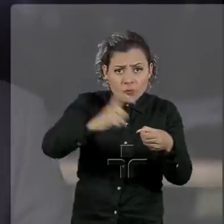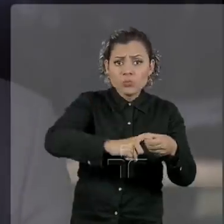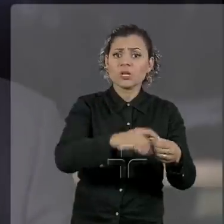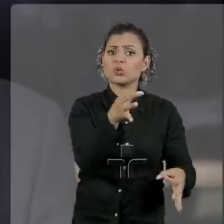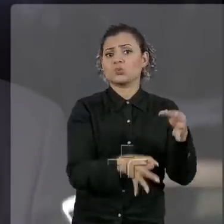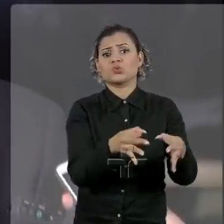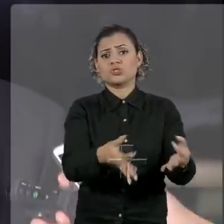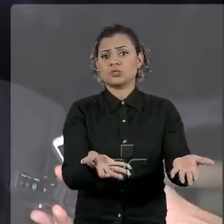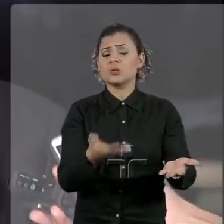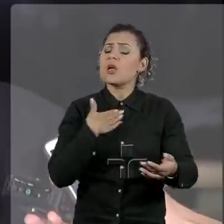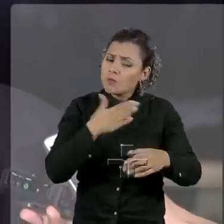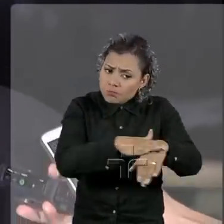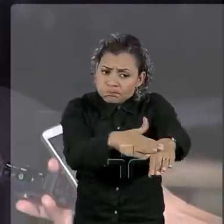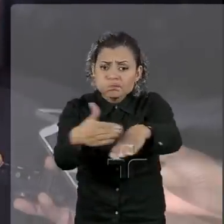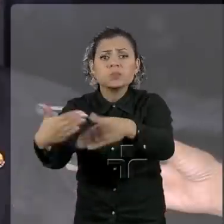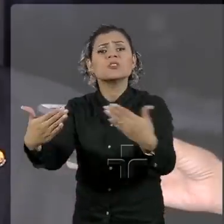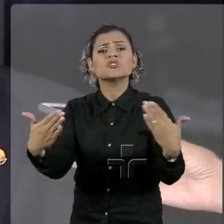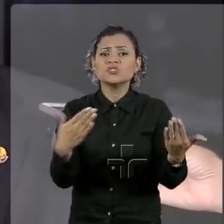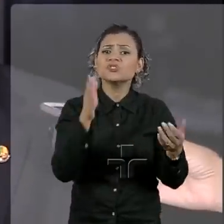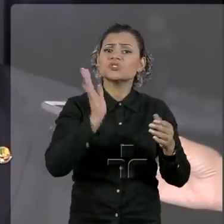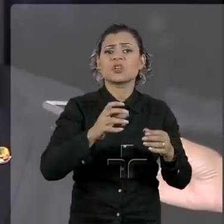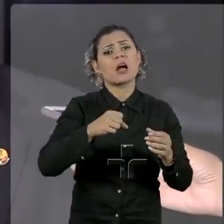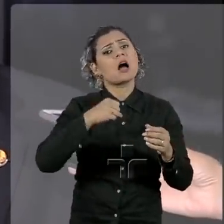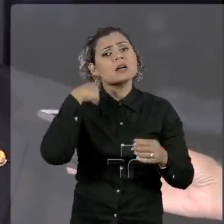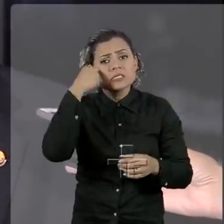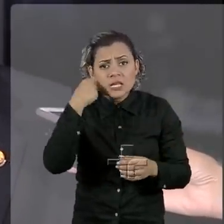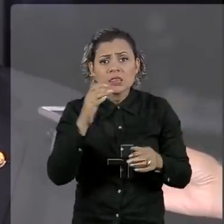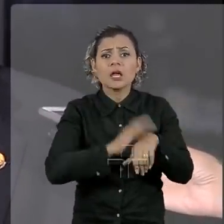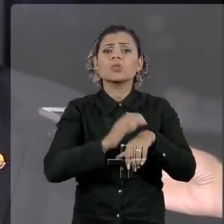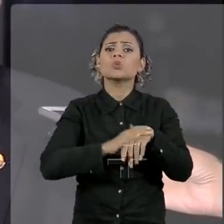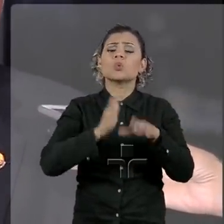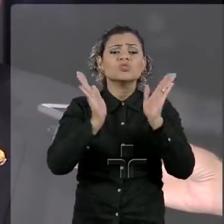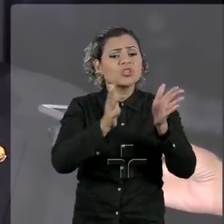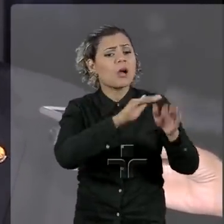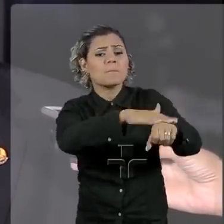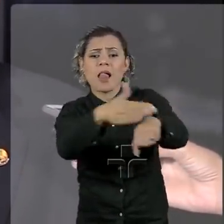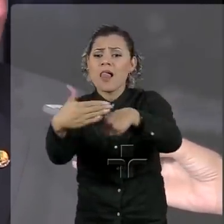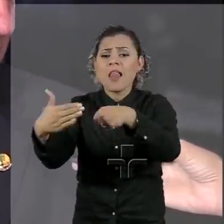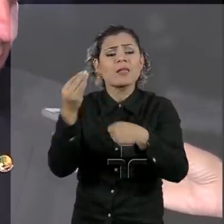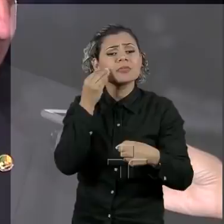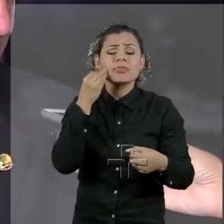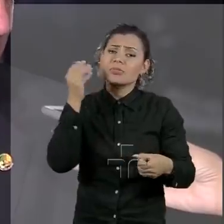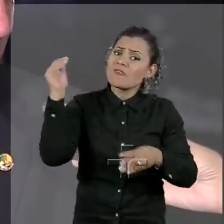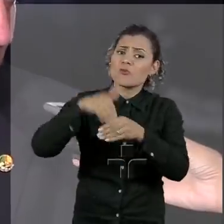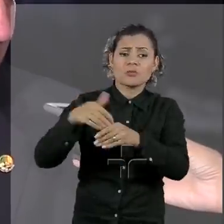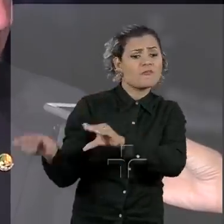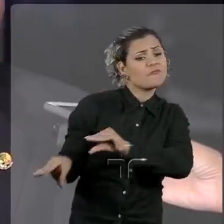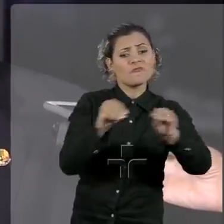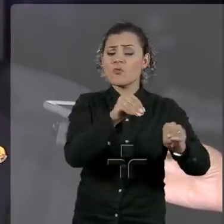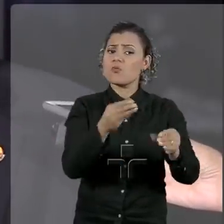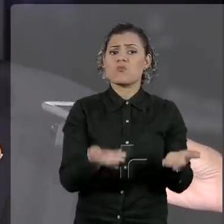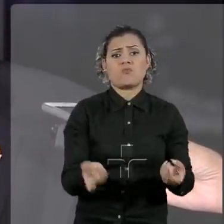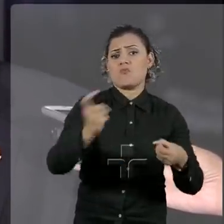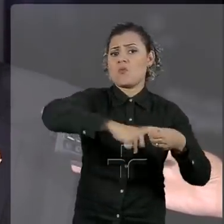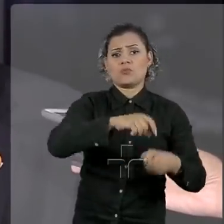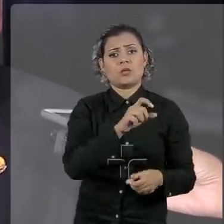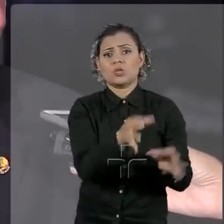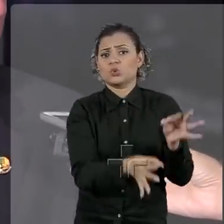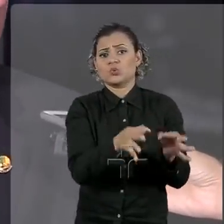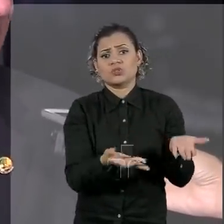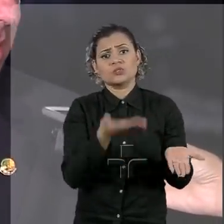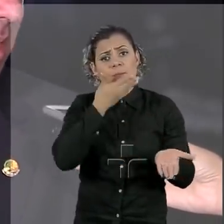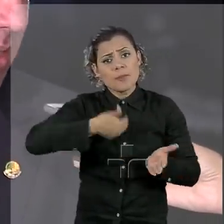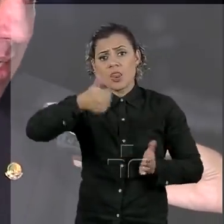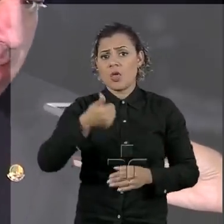Já conversei com vários senadores para efetivar esse destaque e fazer voltar o texto original